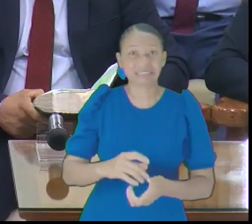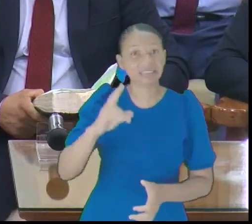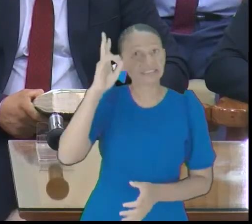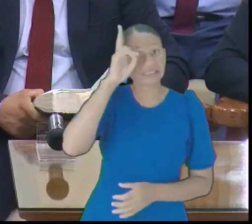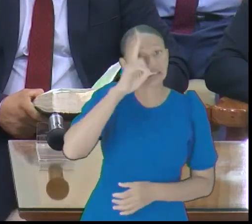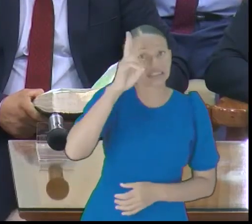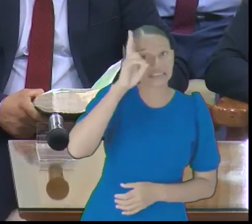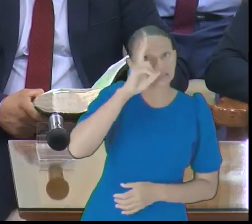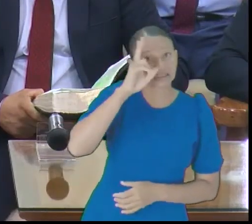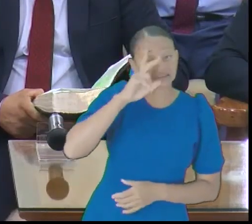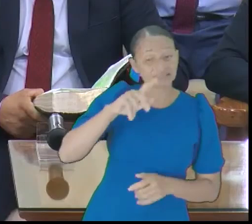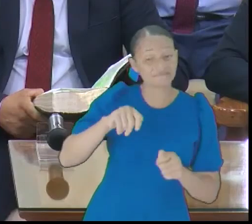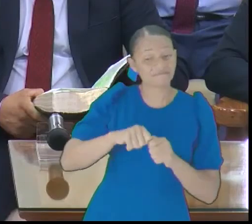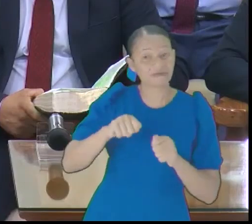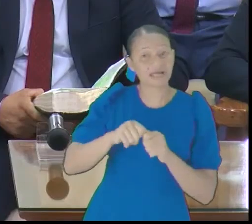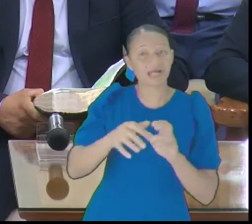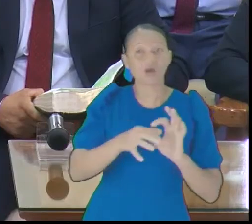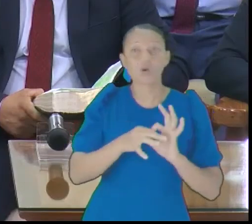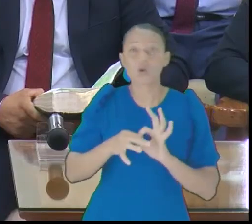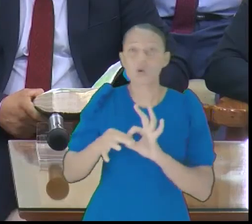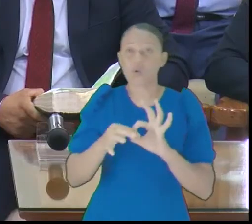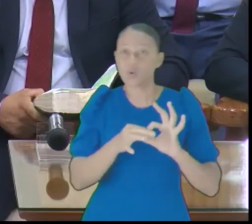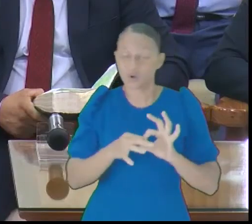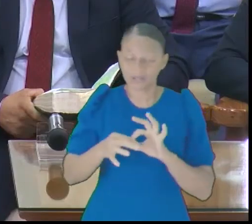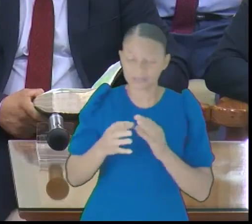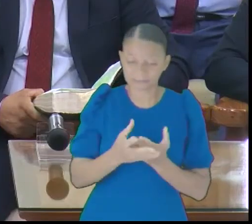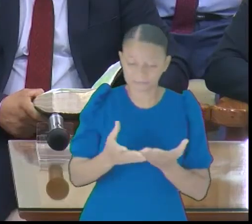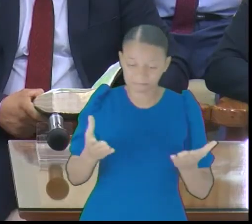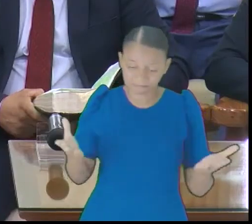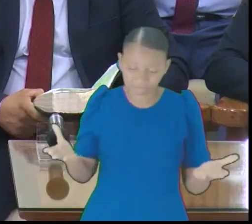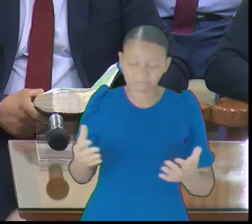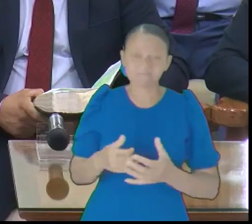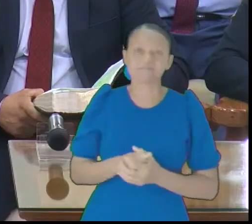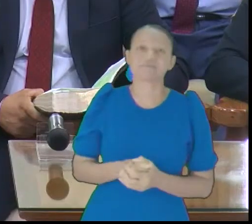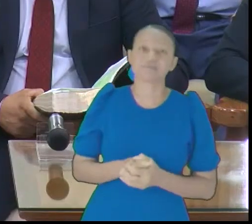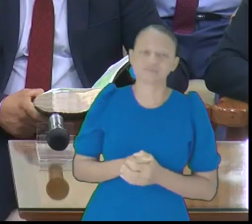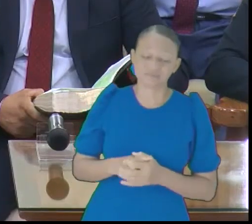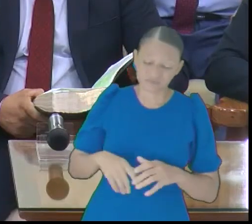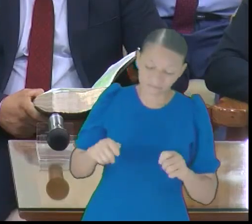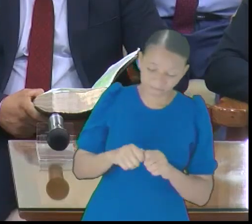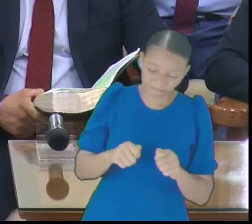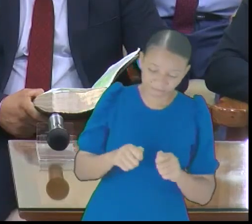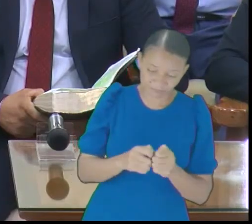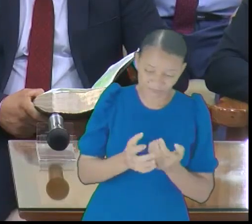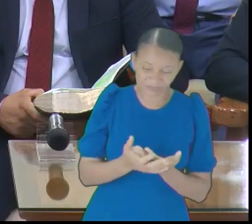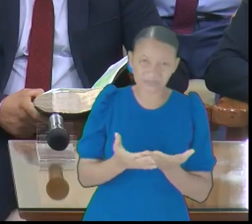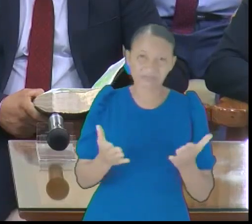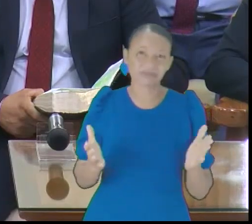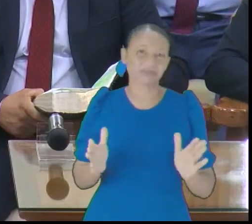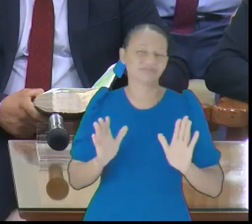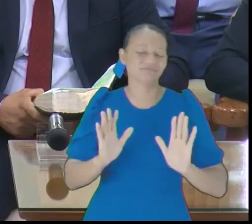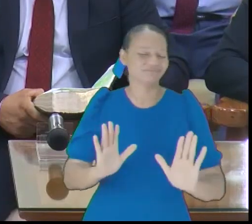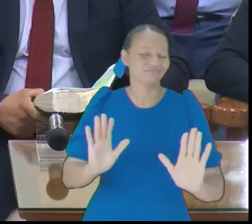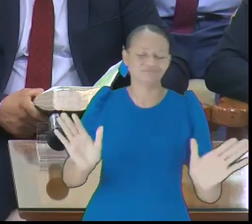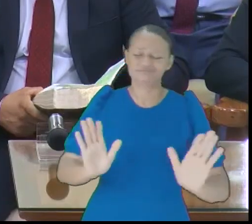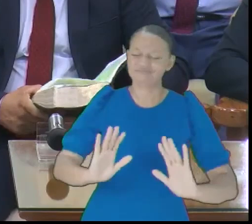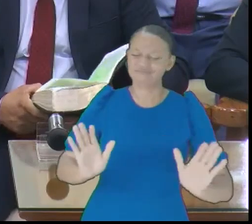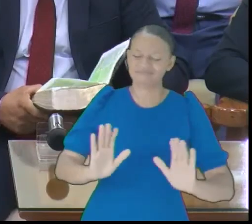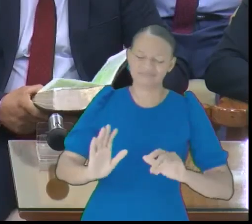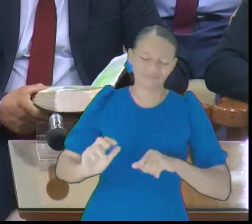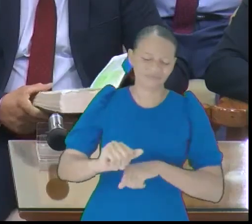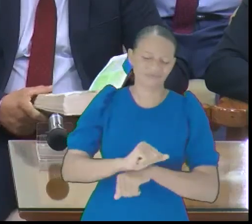Lembrando que quem fez a aliança, quem tomou a iniciativa de fazer a aliança, não foi Abraão,